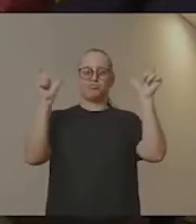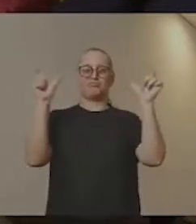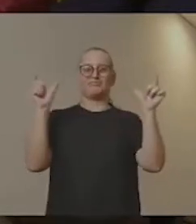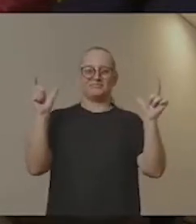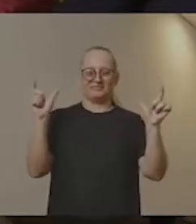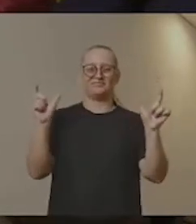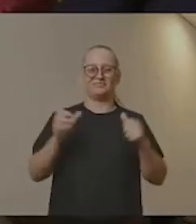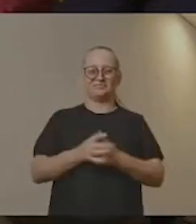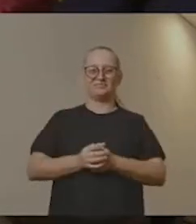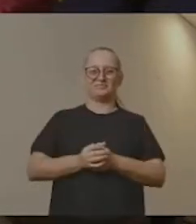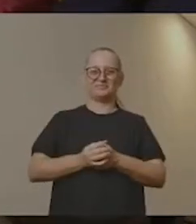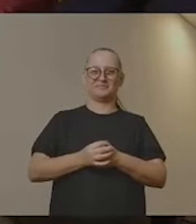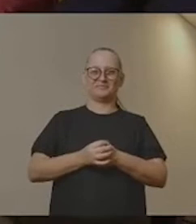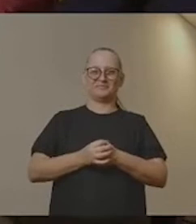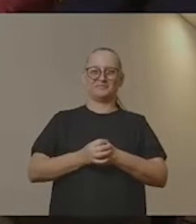né?